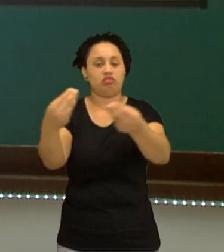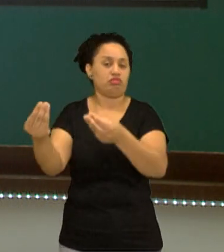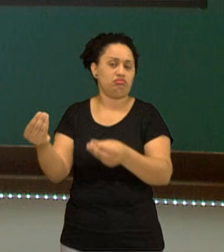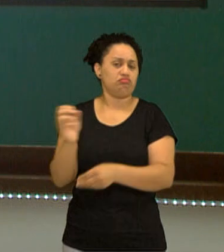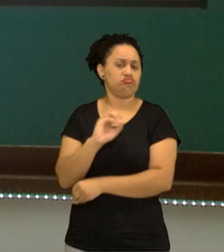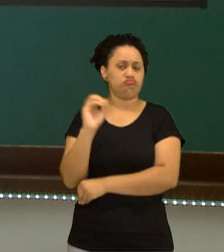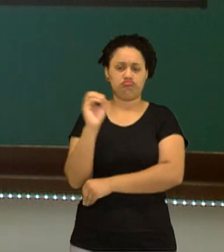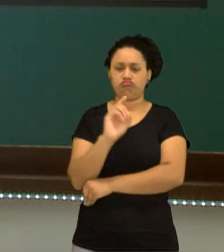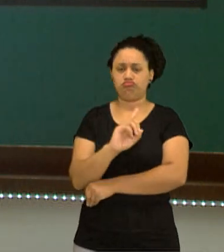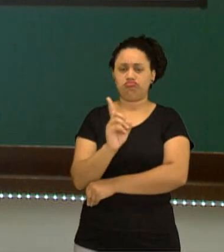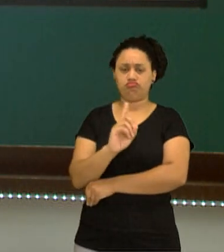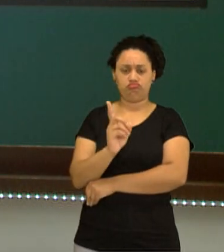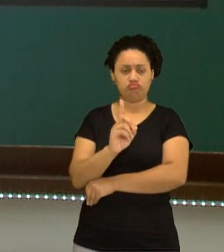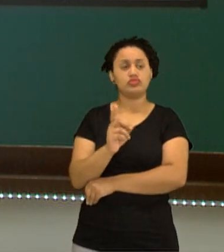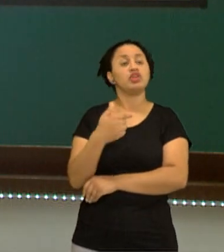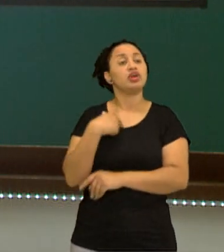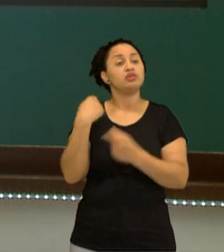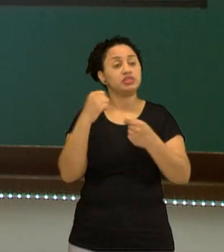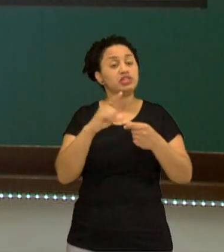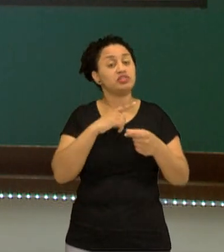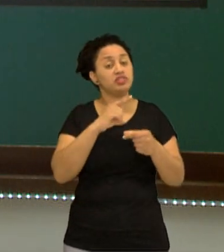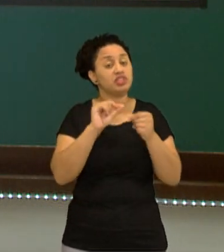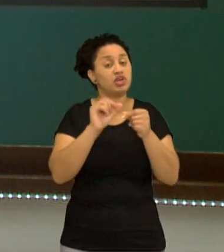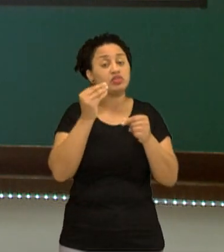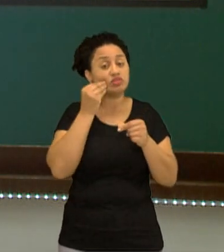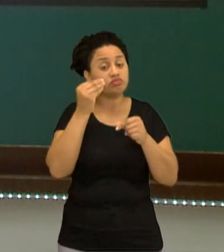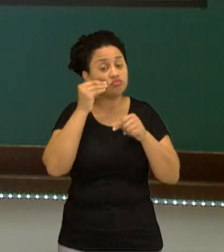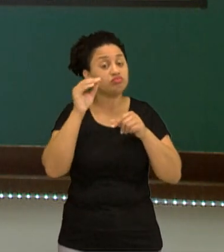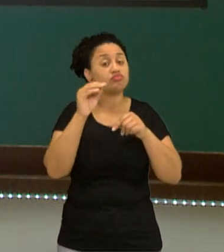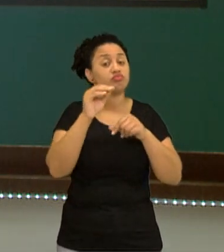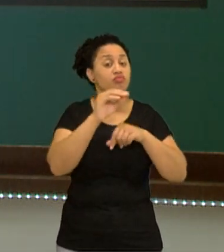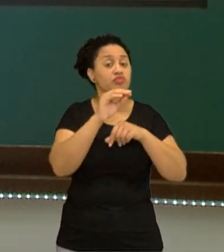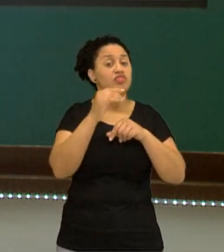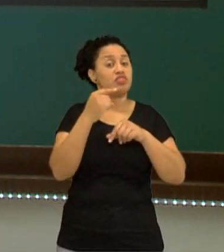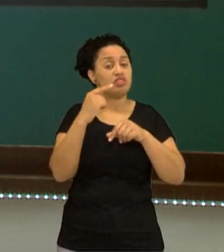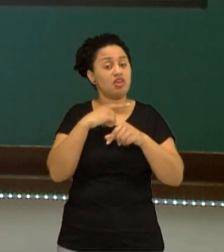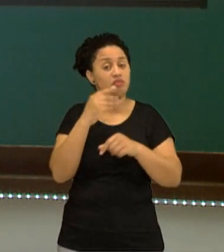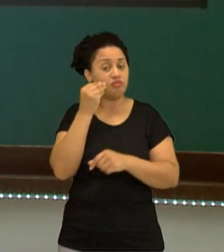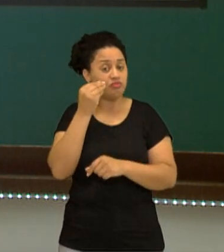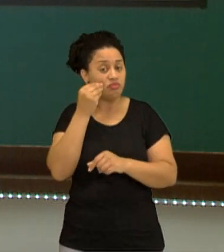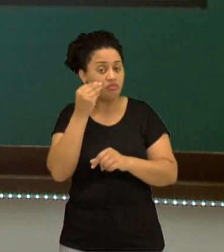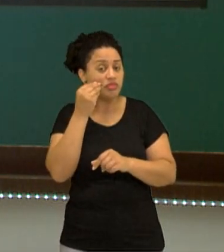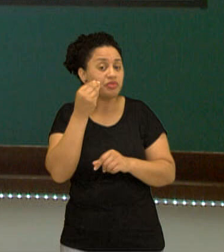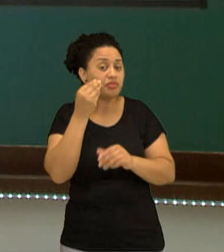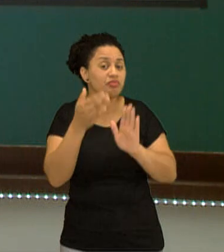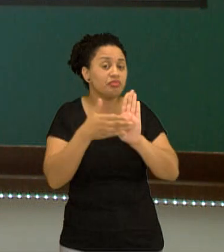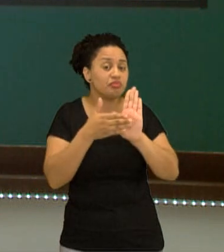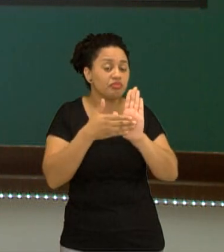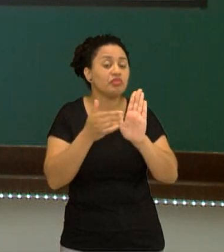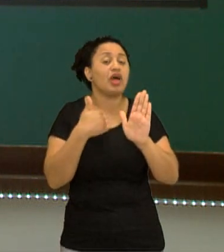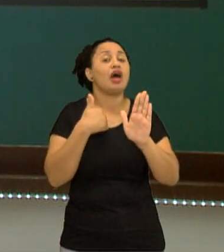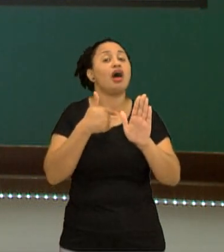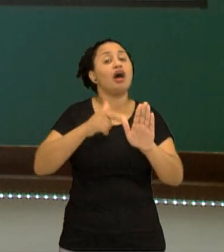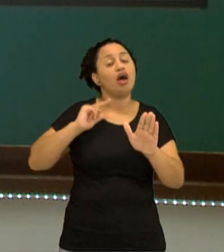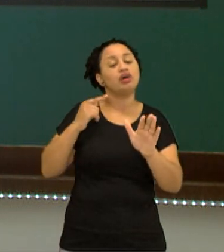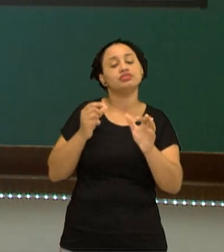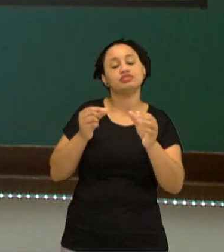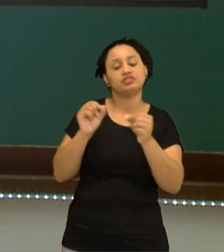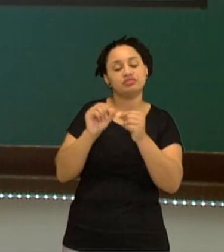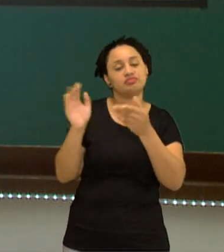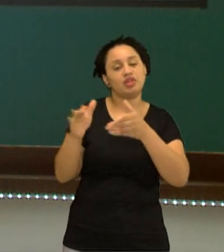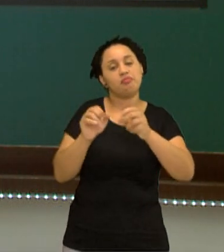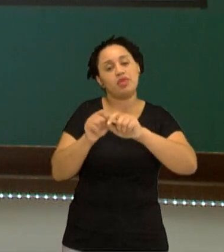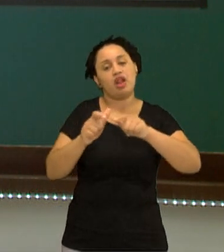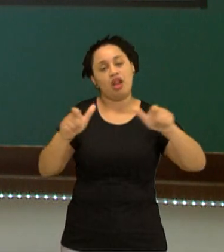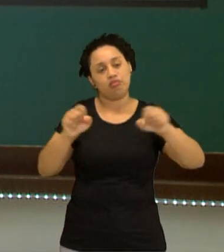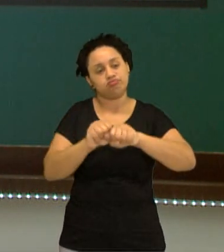para a população, não. Existem testes antes de serem produzidos numa grande quantidade, numa larga